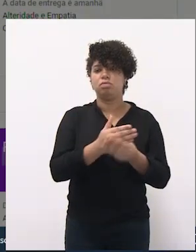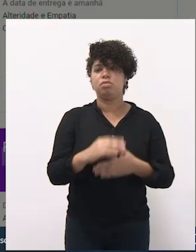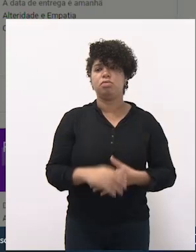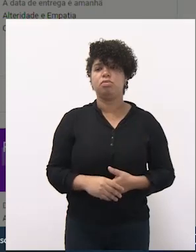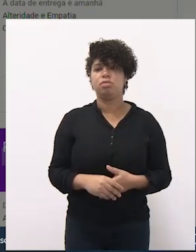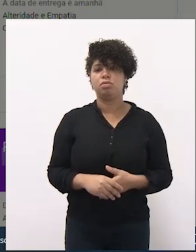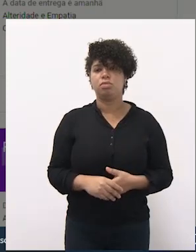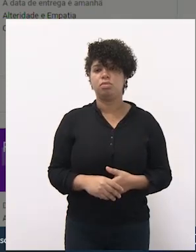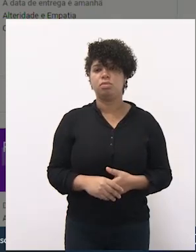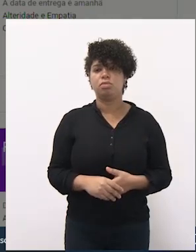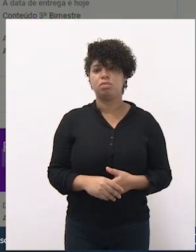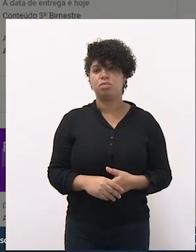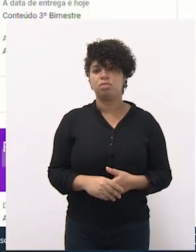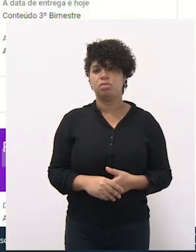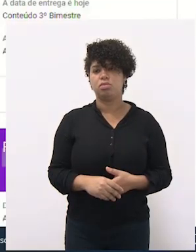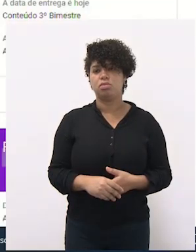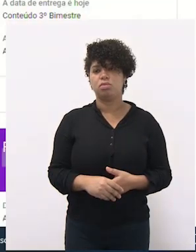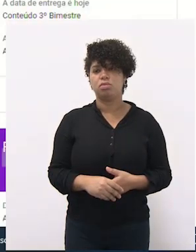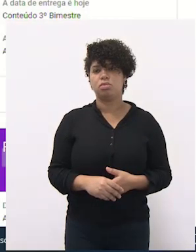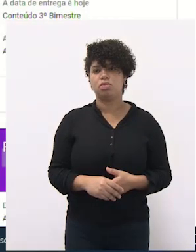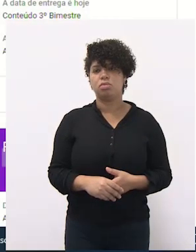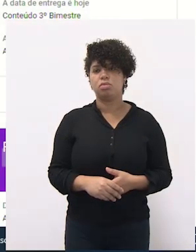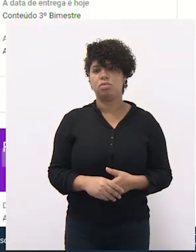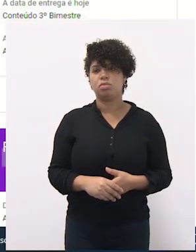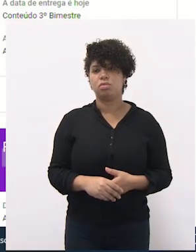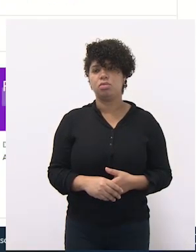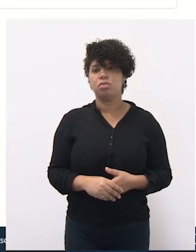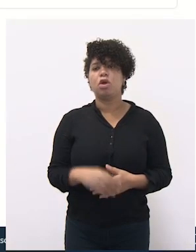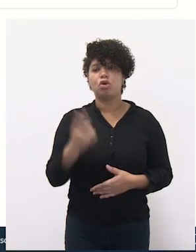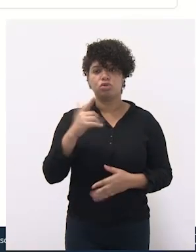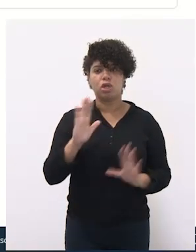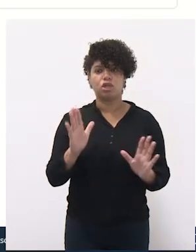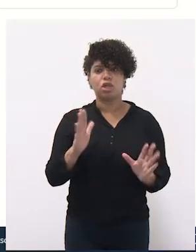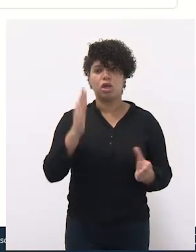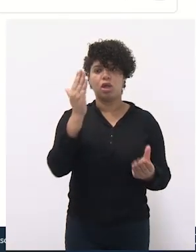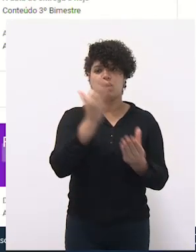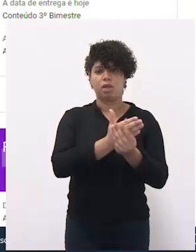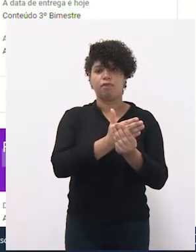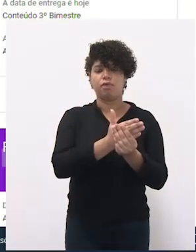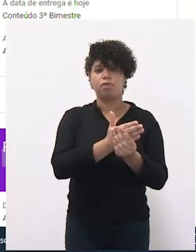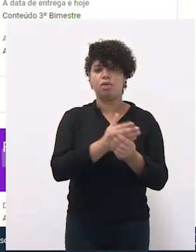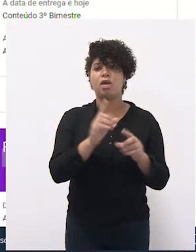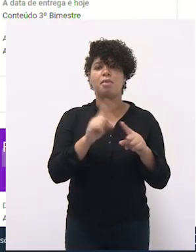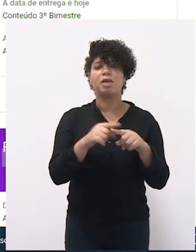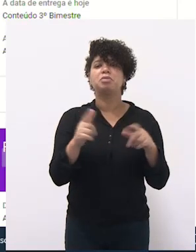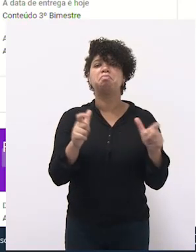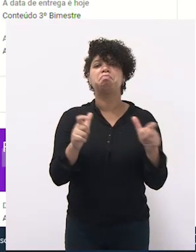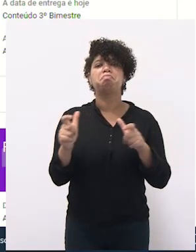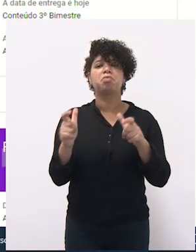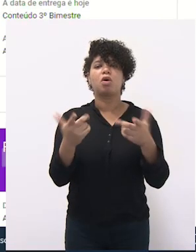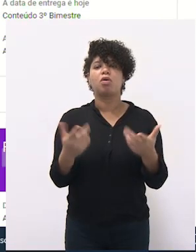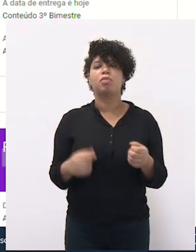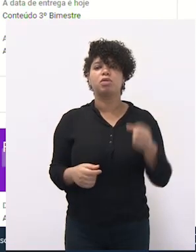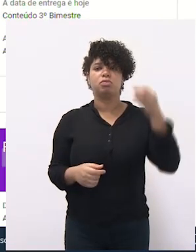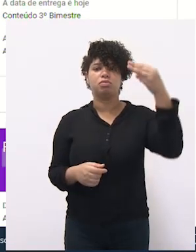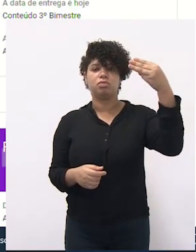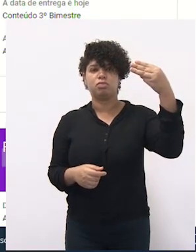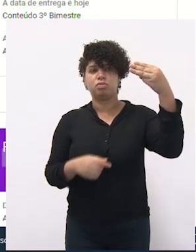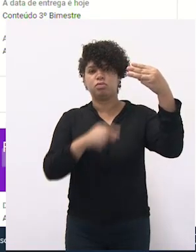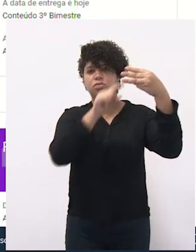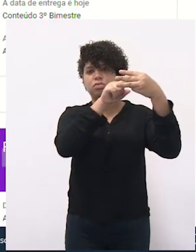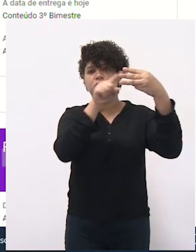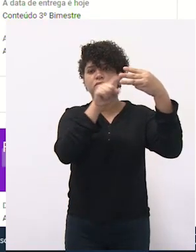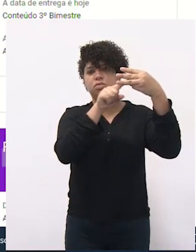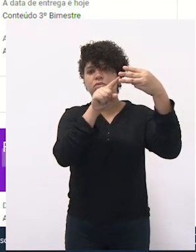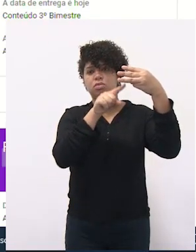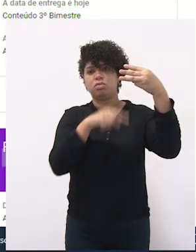aqui, que a gente fez agora. Tá vendo? A gente arquivou ela. E aonde ela vai? Depois aqui nos 3